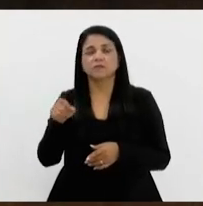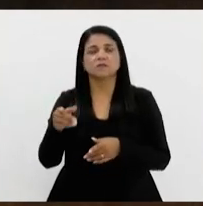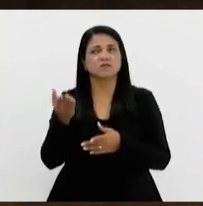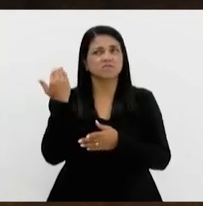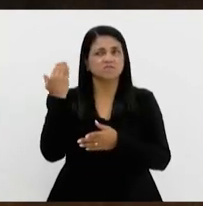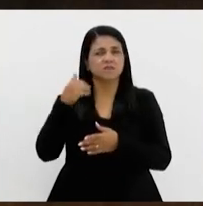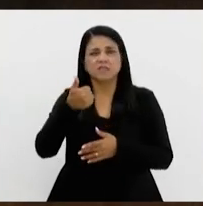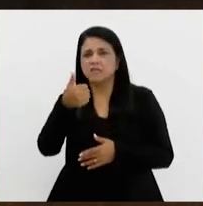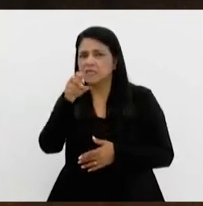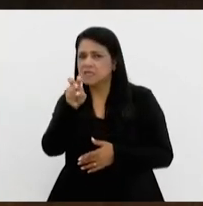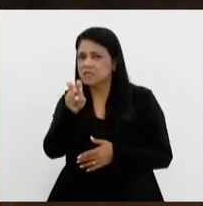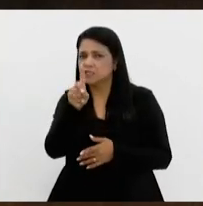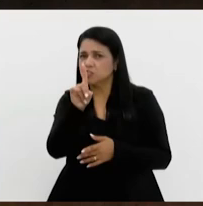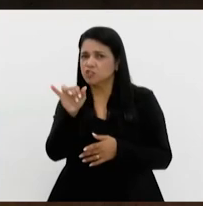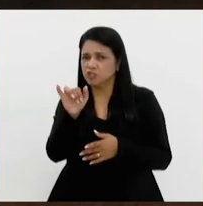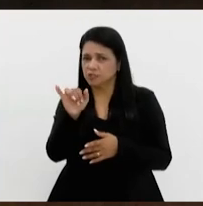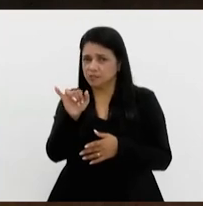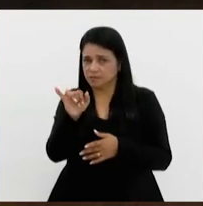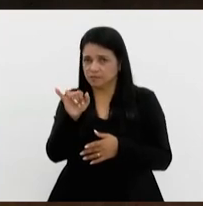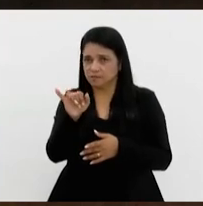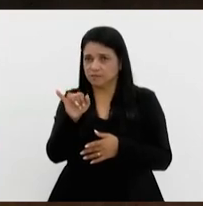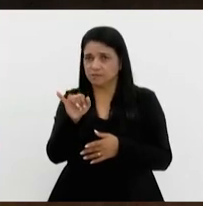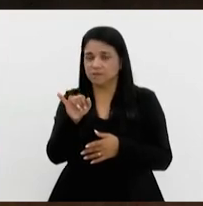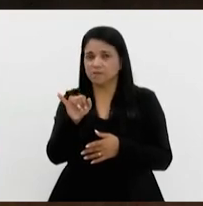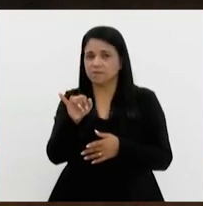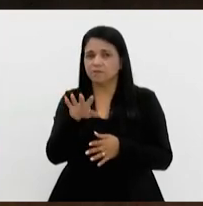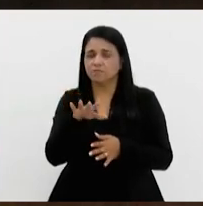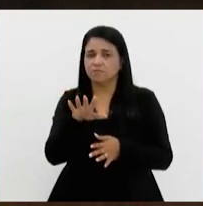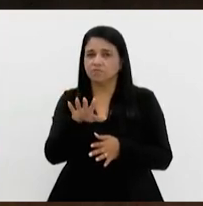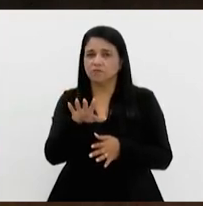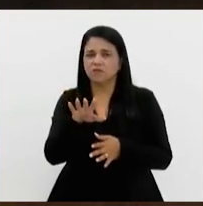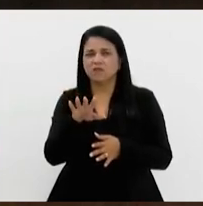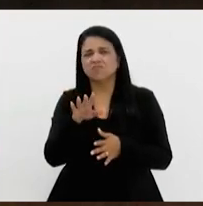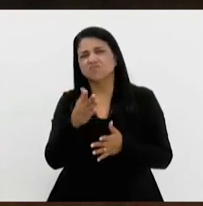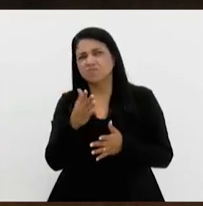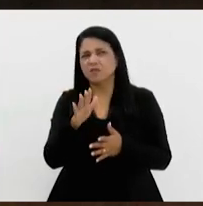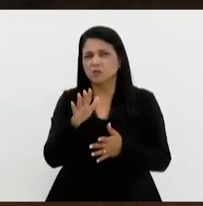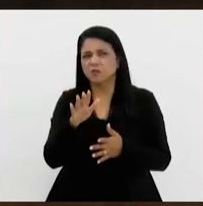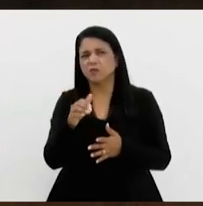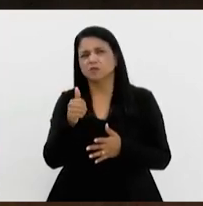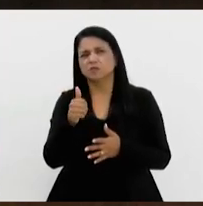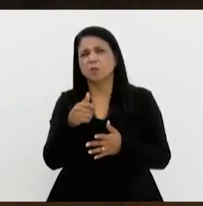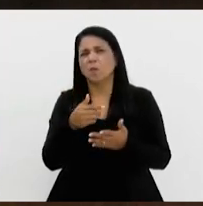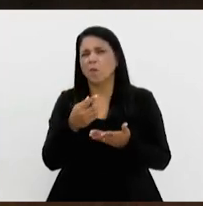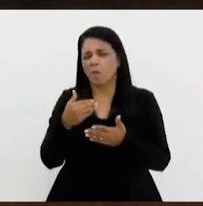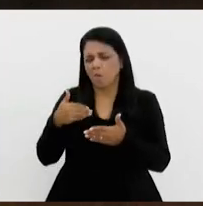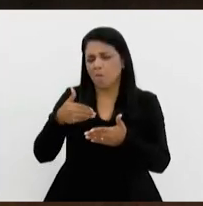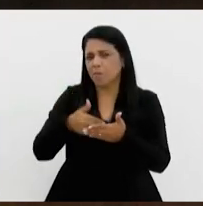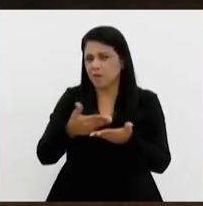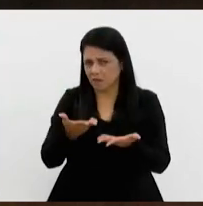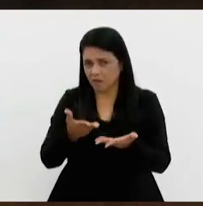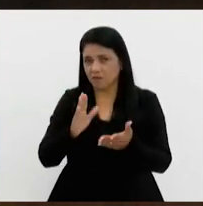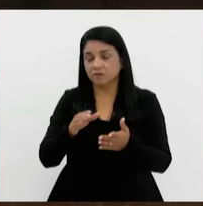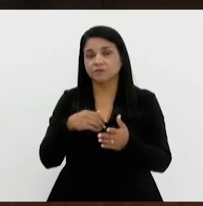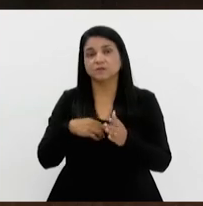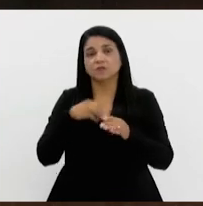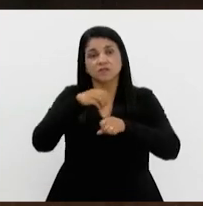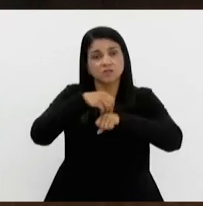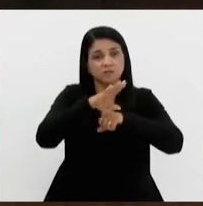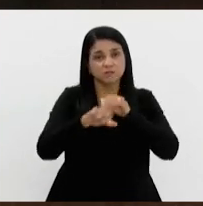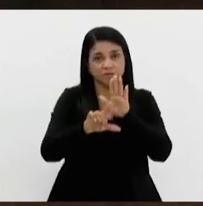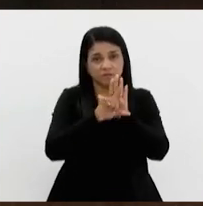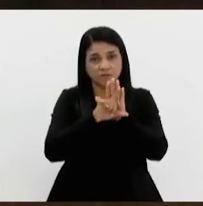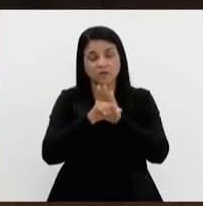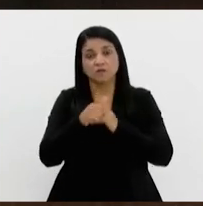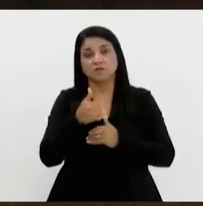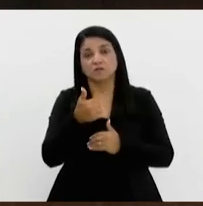atrás, aliás, não sei se é 15 dias, mas há pouquíssimo tempo, indicação legislativa 519